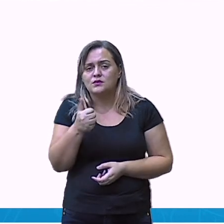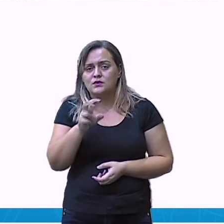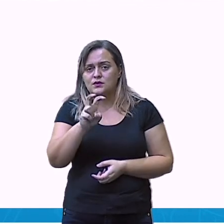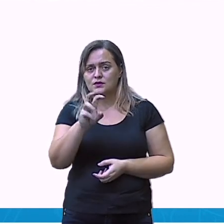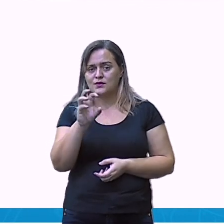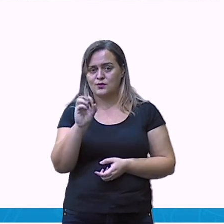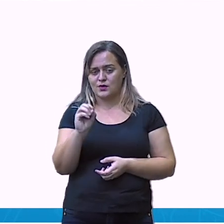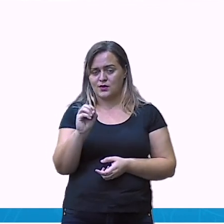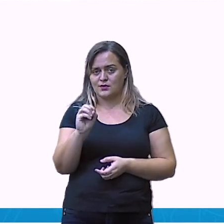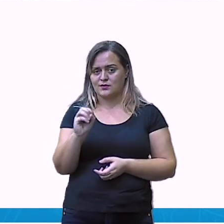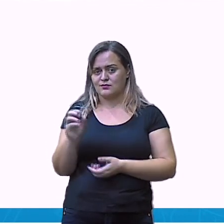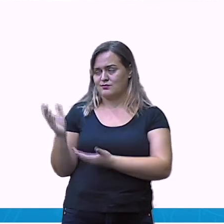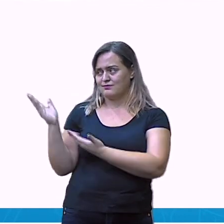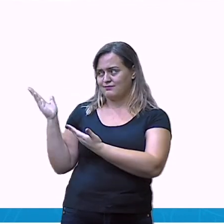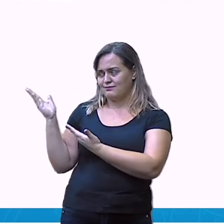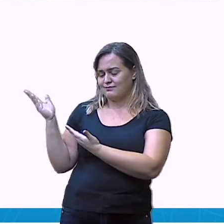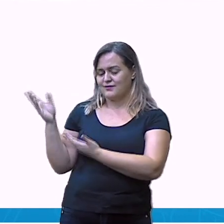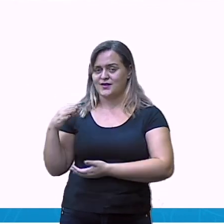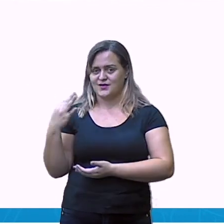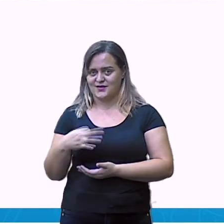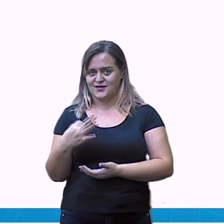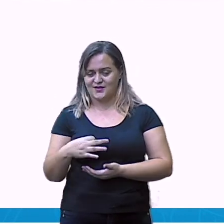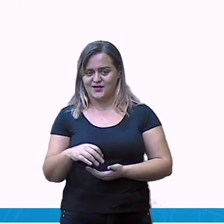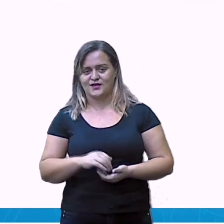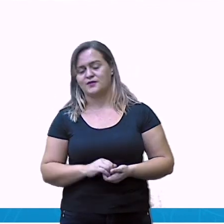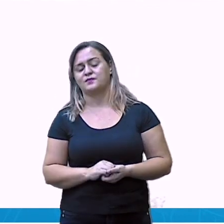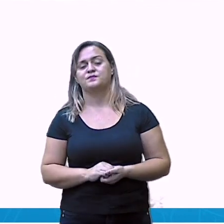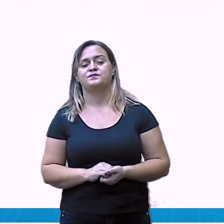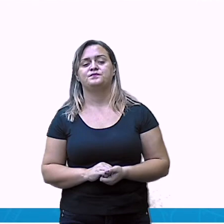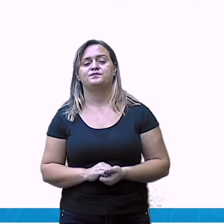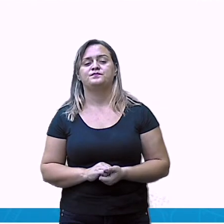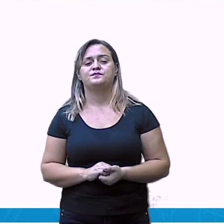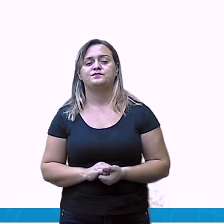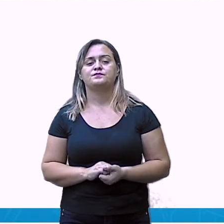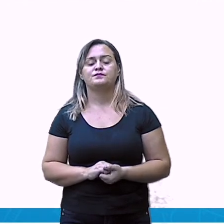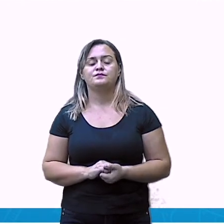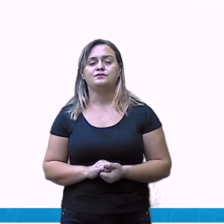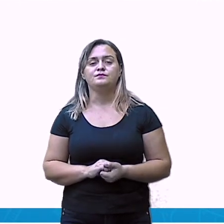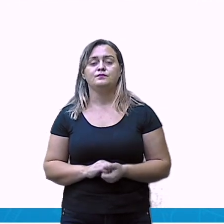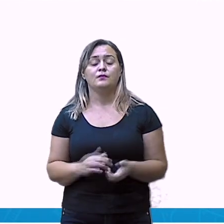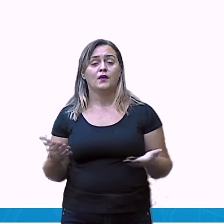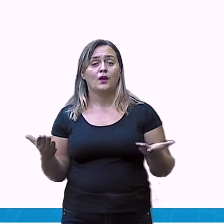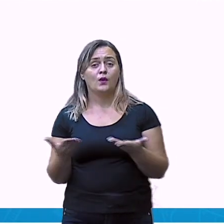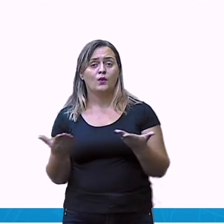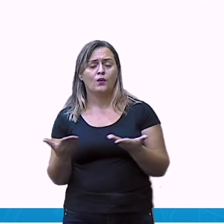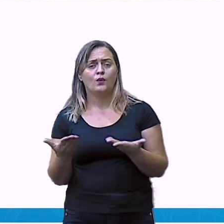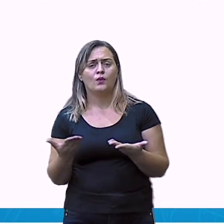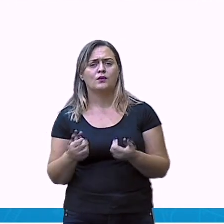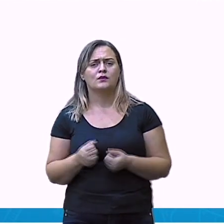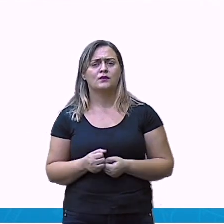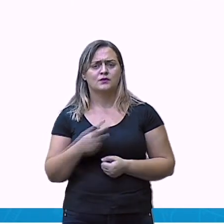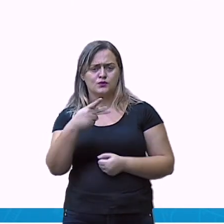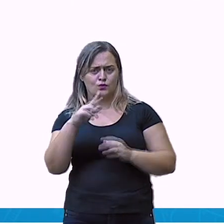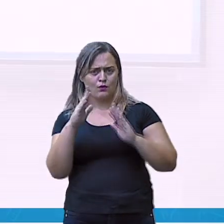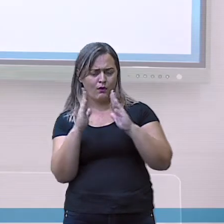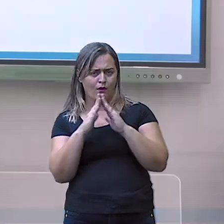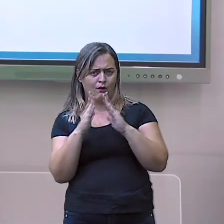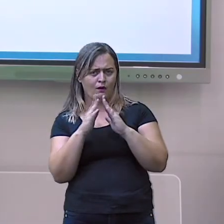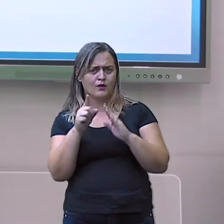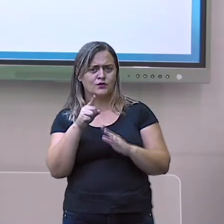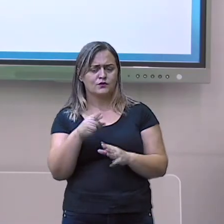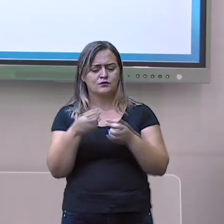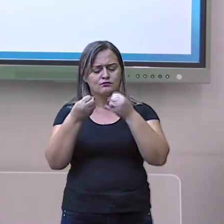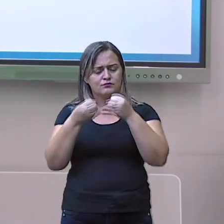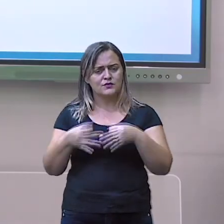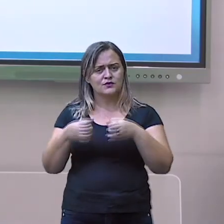vocês vão fazer em casa as informações dessas cores. O que significa cada cor dessa